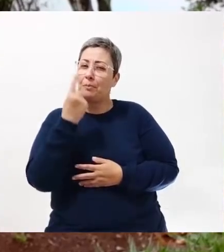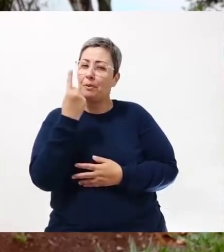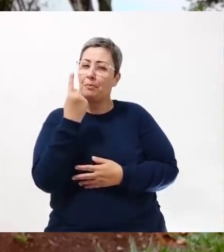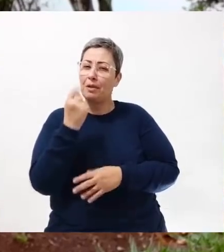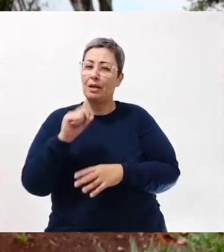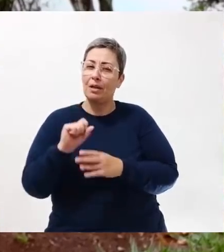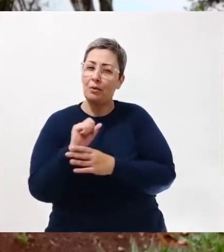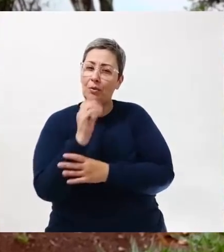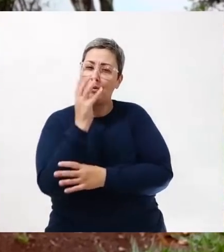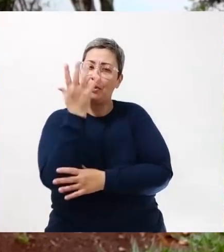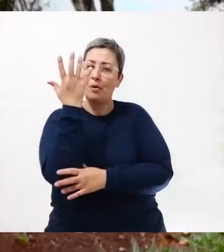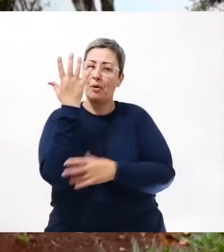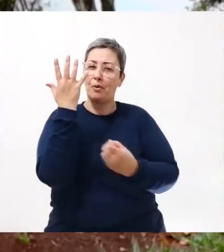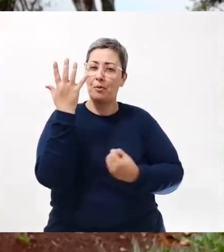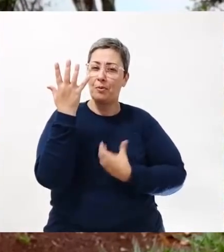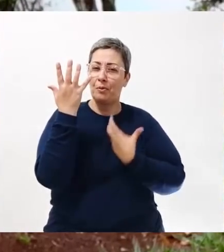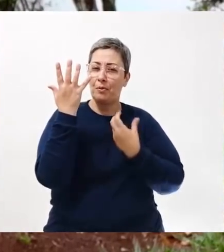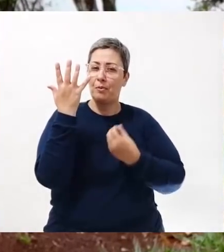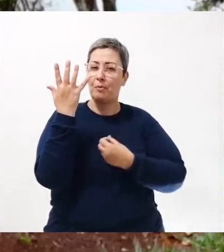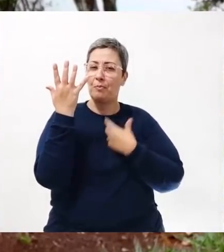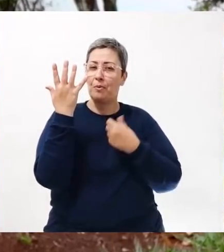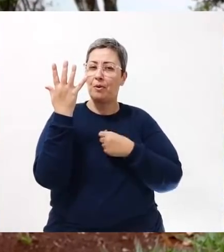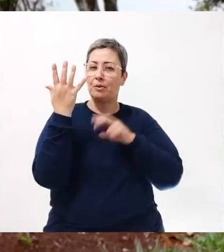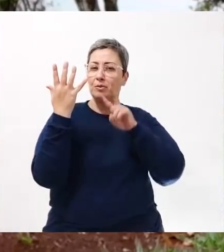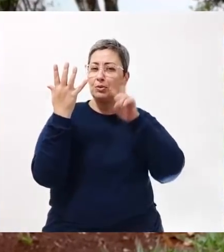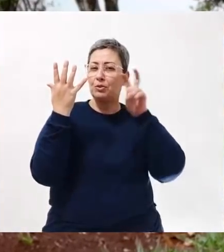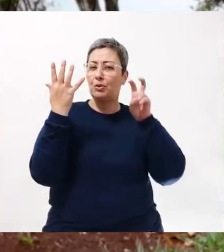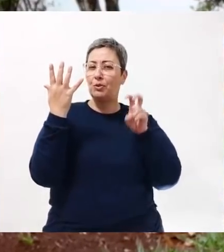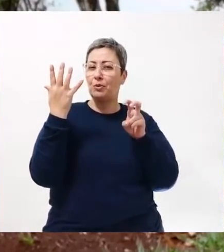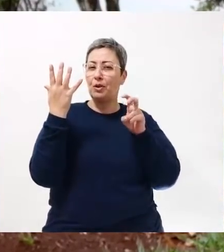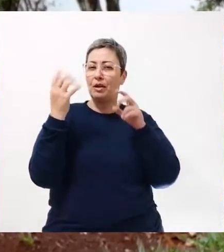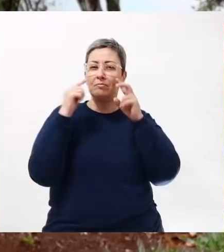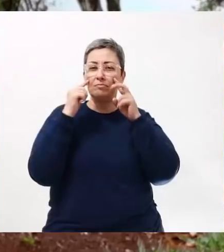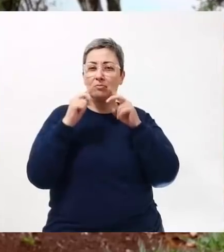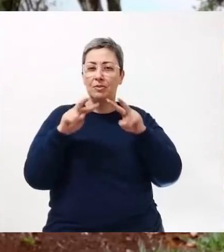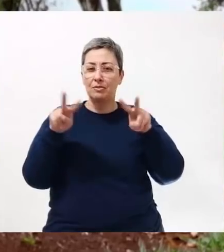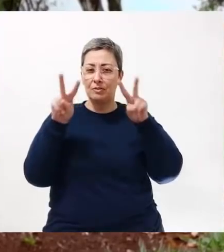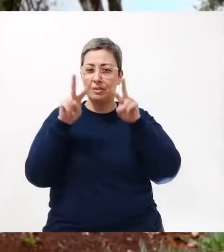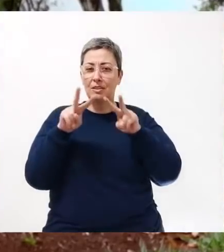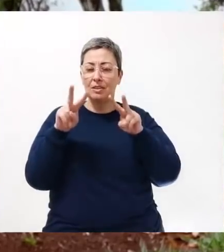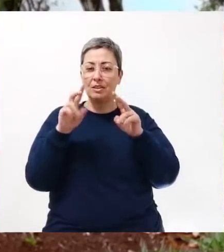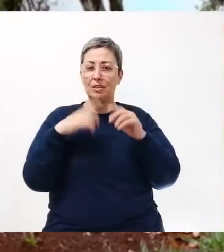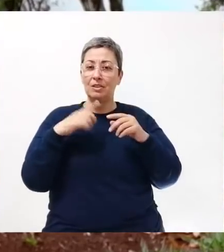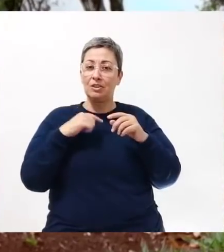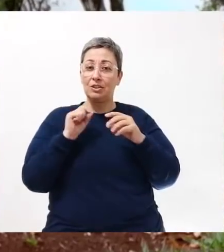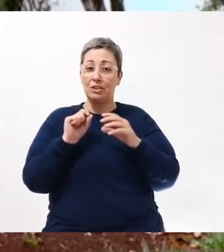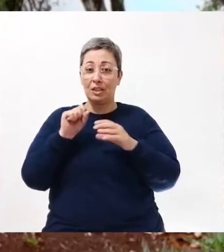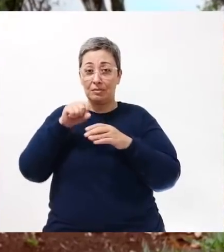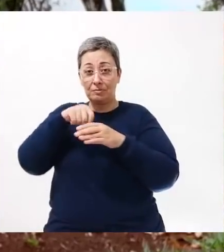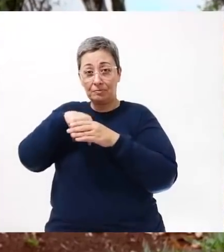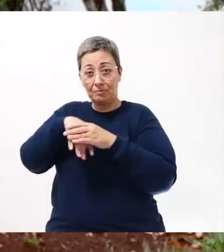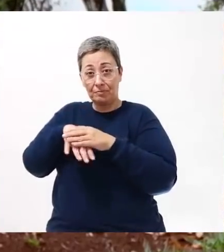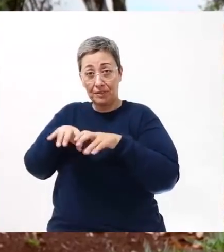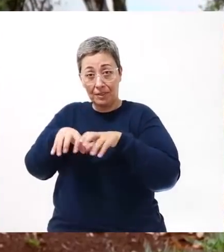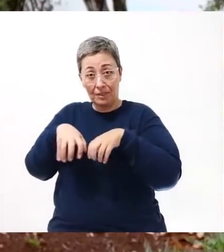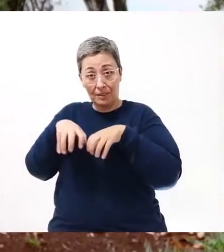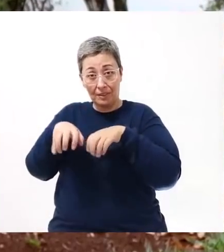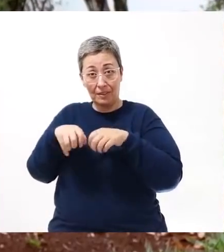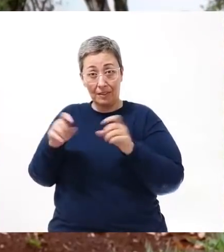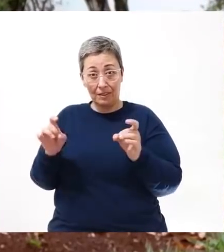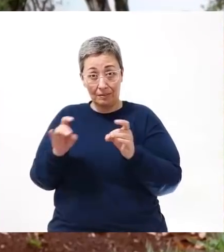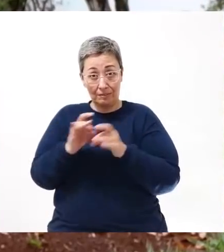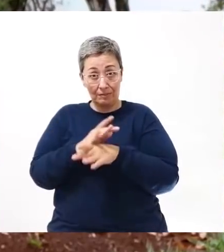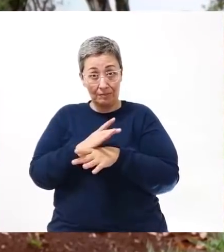Esse nosso primeiro pé de poesia, falando sobre a visão, já foi